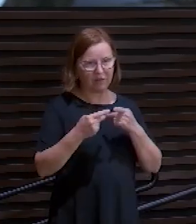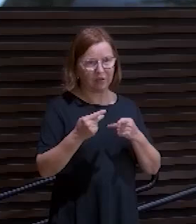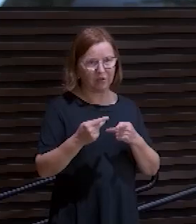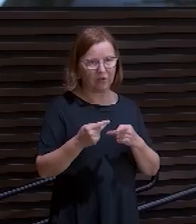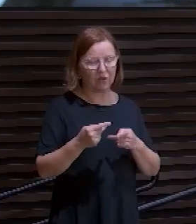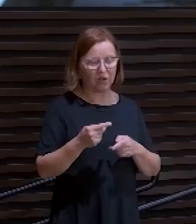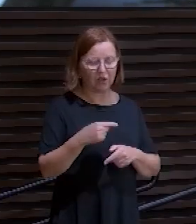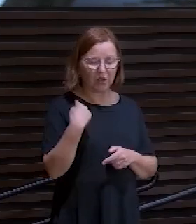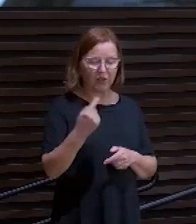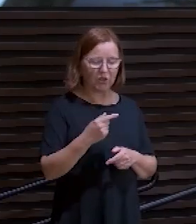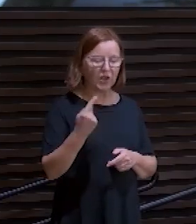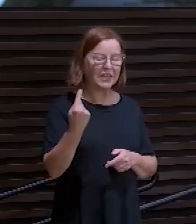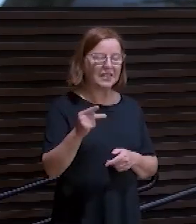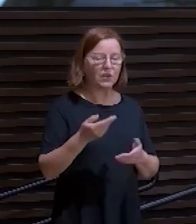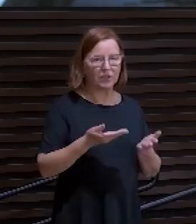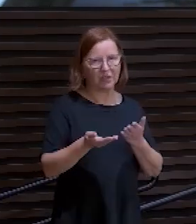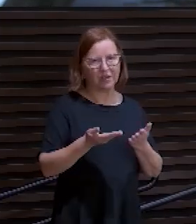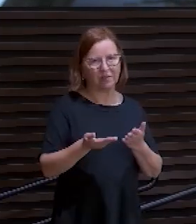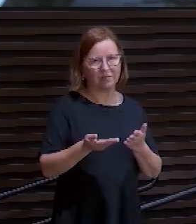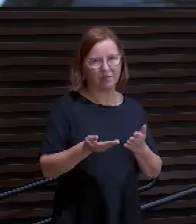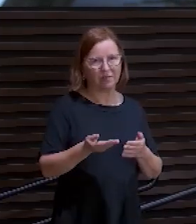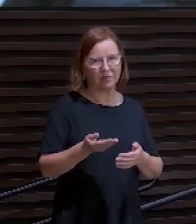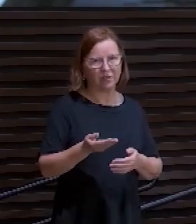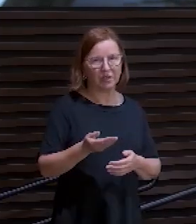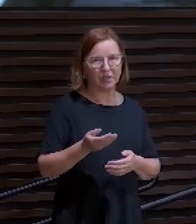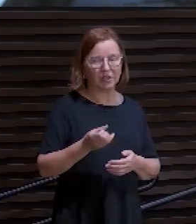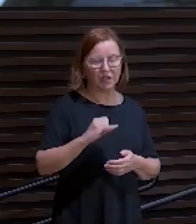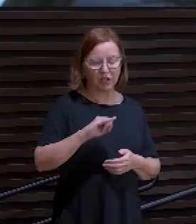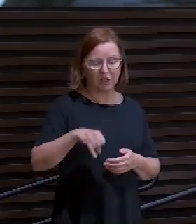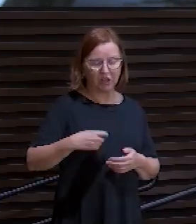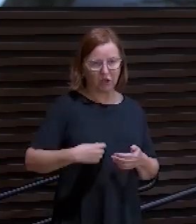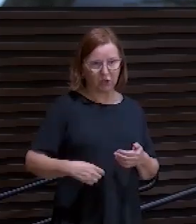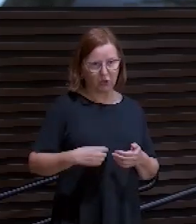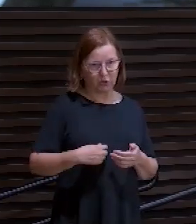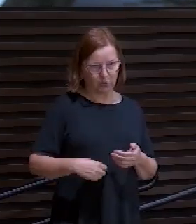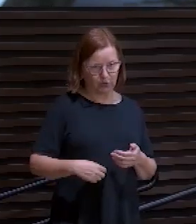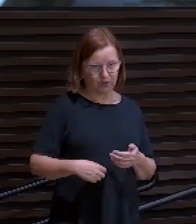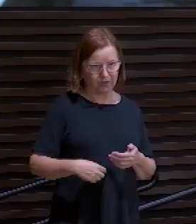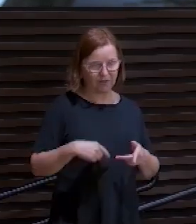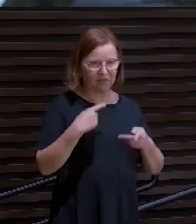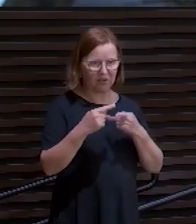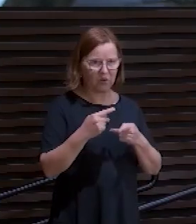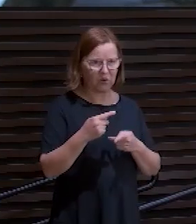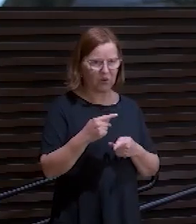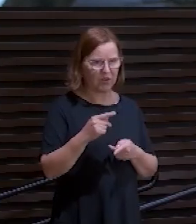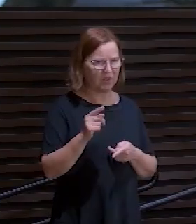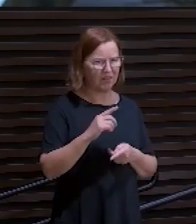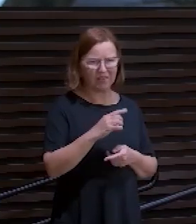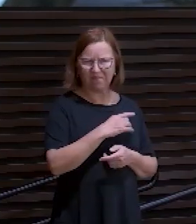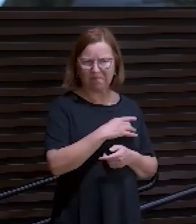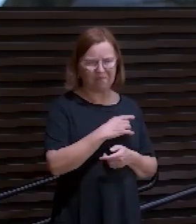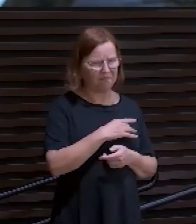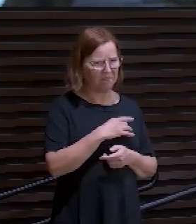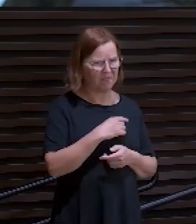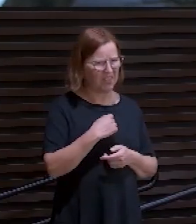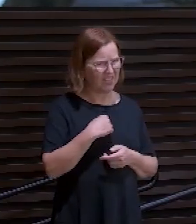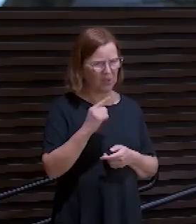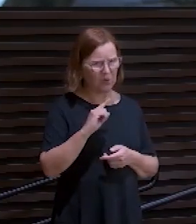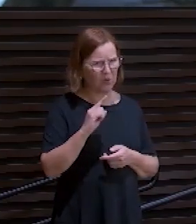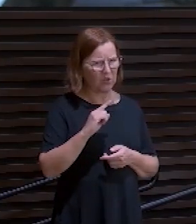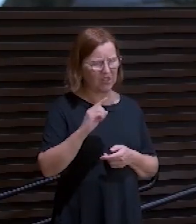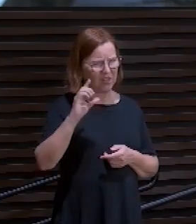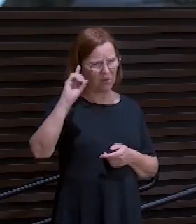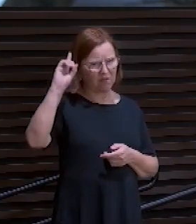servos. Respondeu José: não temais, acaso estou eu em lugar de Deus? Vós, na verdade, intentastes o mal contra